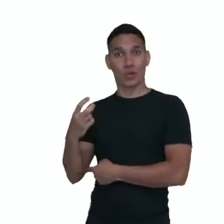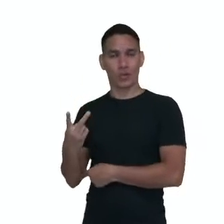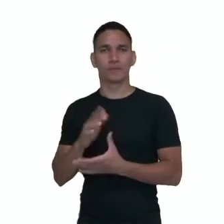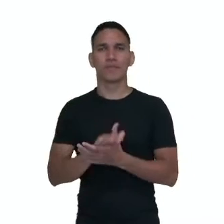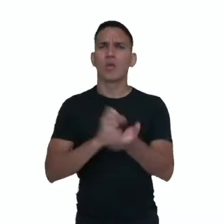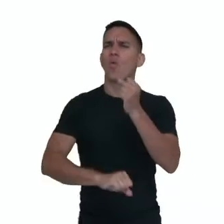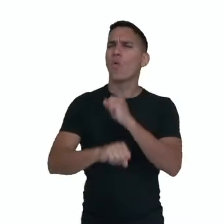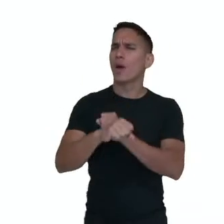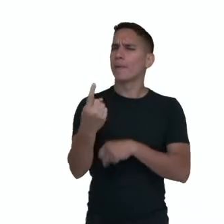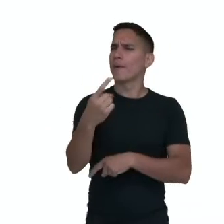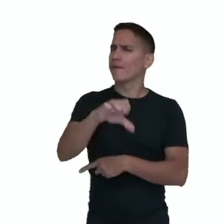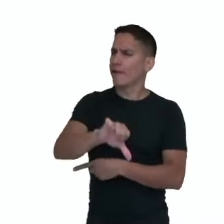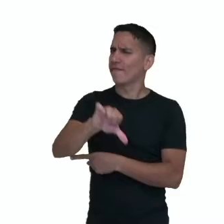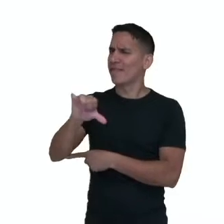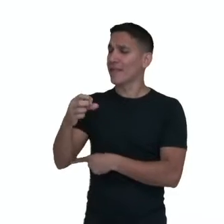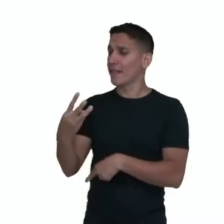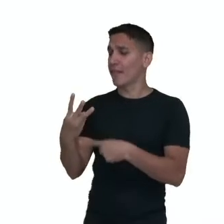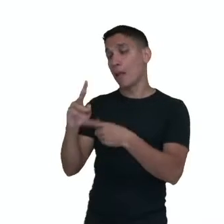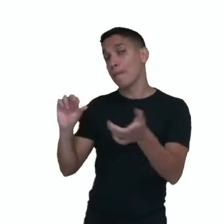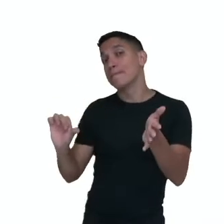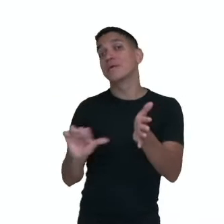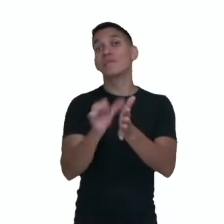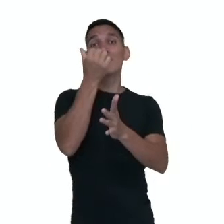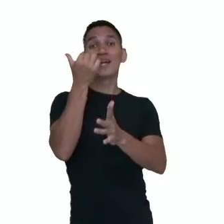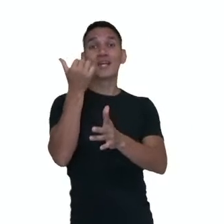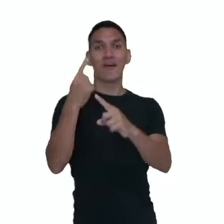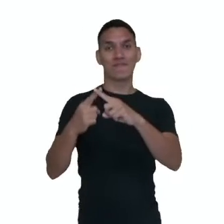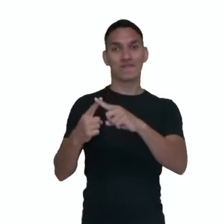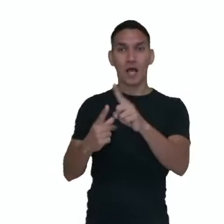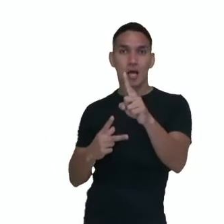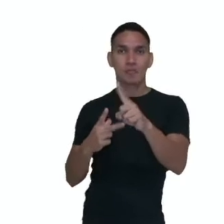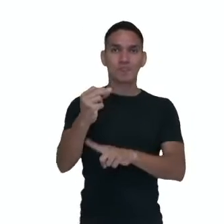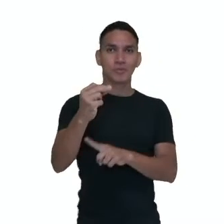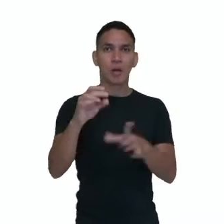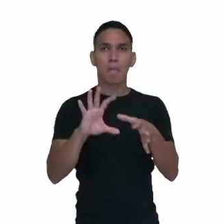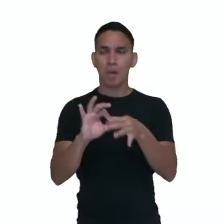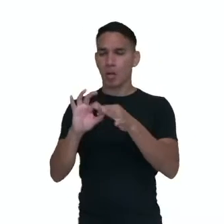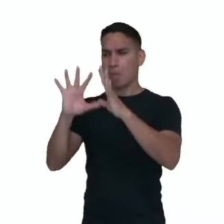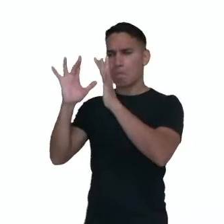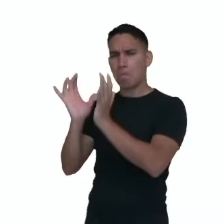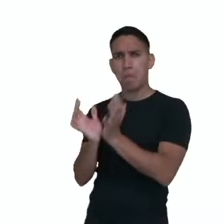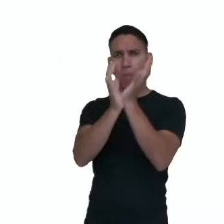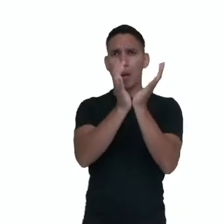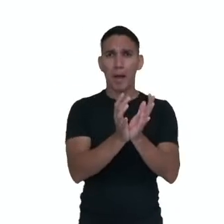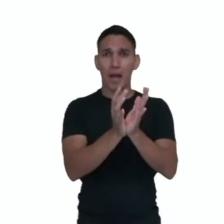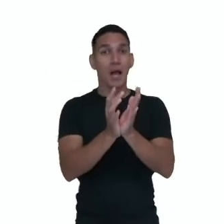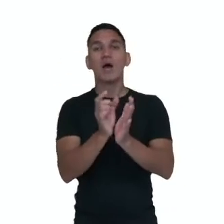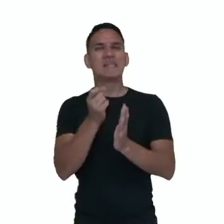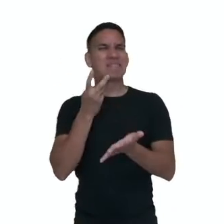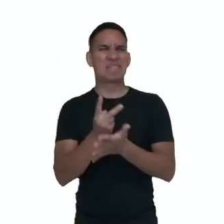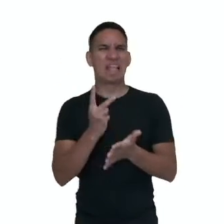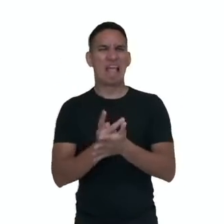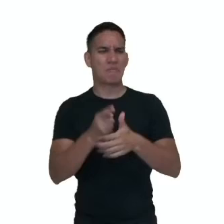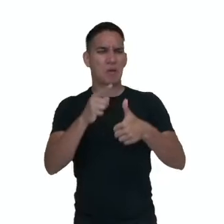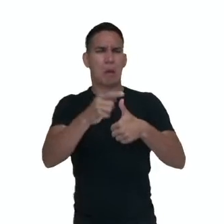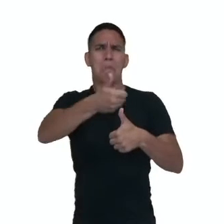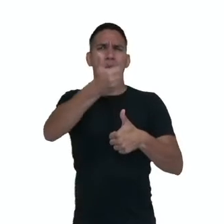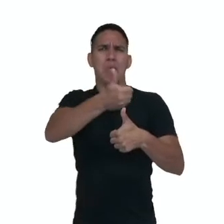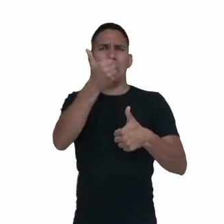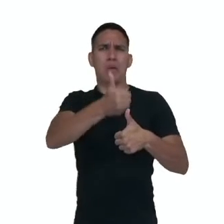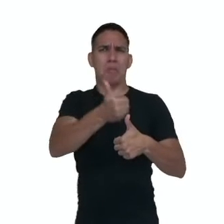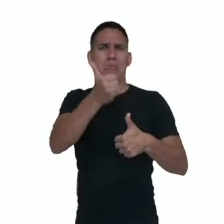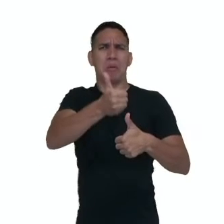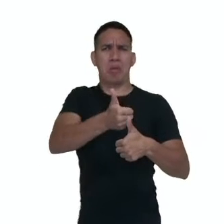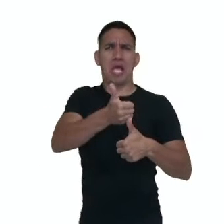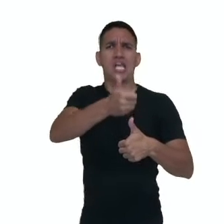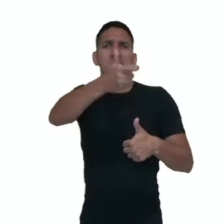o Brasil venceu pela primeira vez a Liga Mundial de Vôlei, quebrando a hegemonia e a supremacia